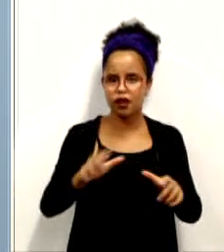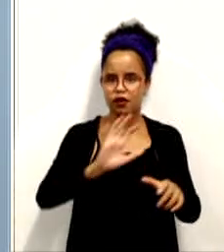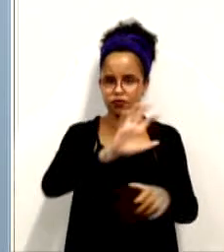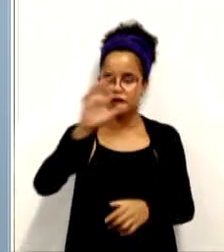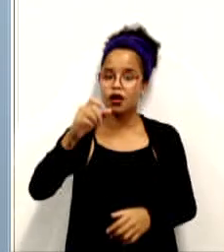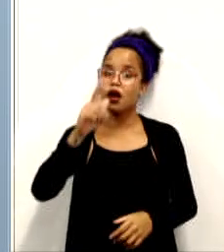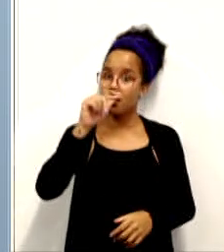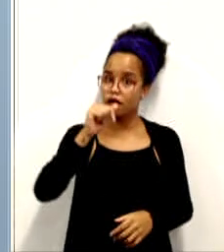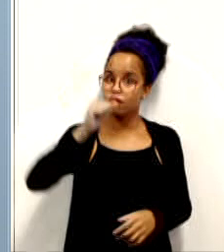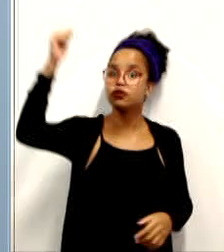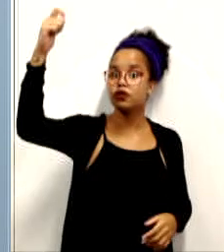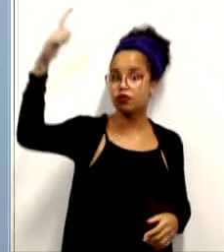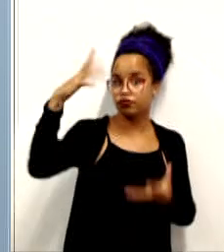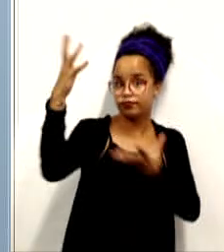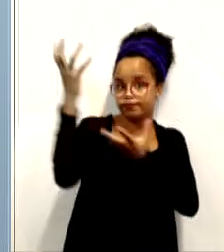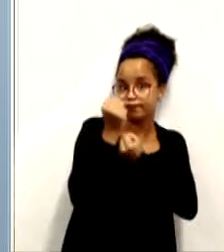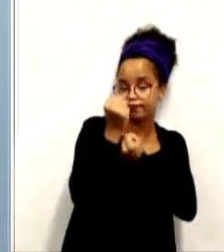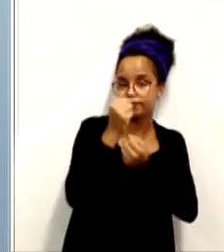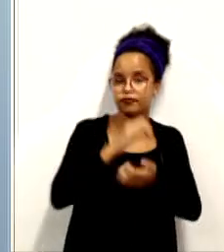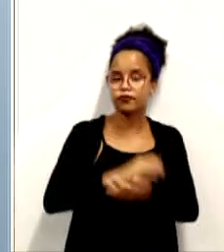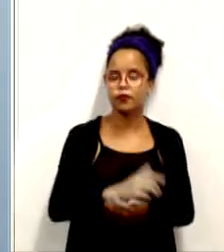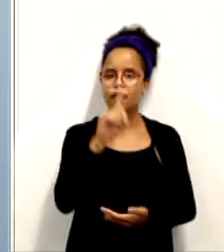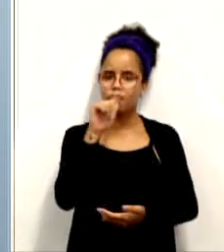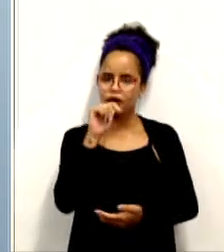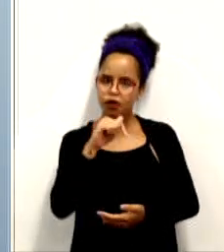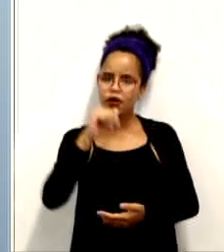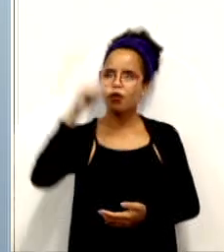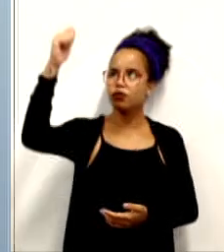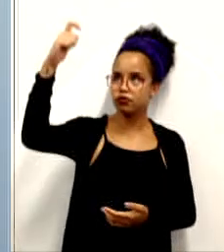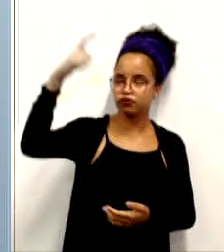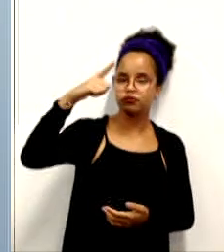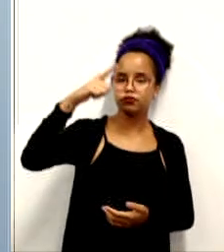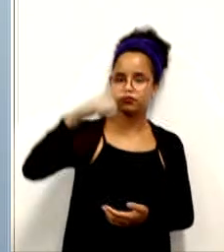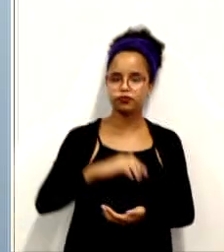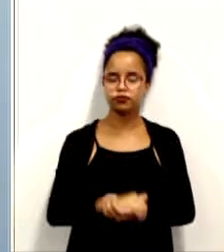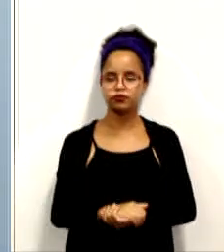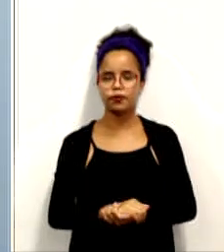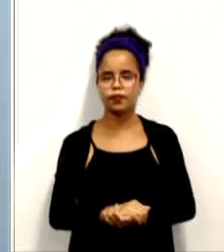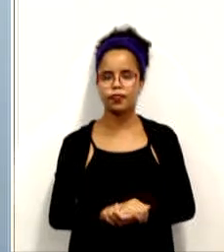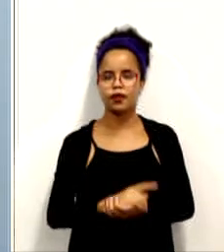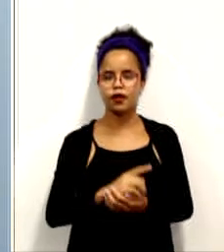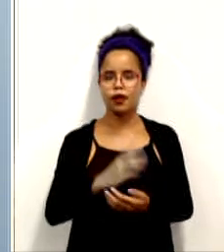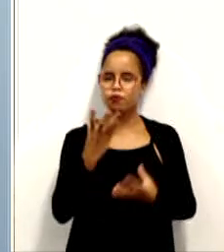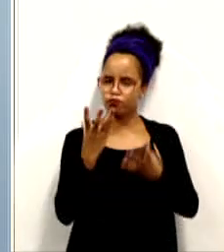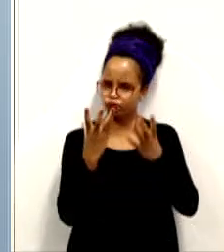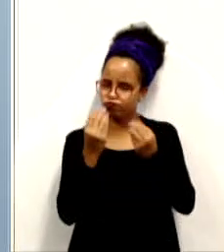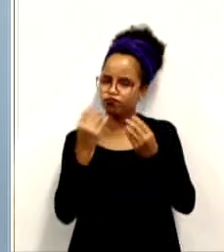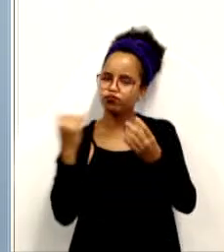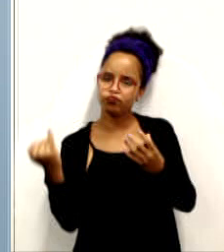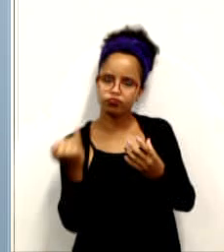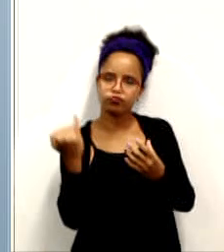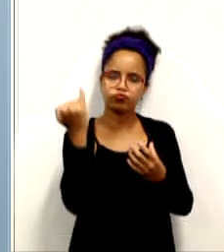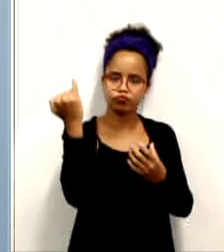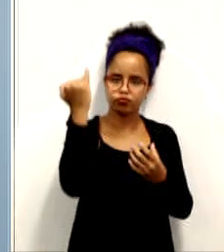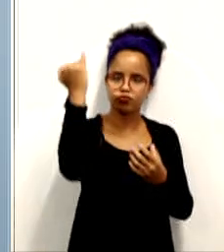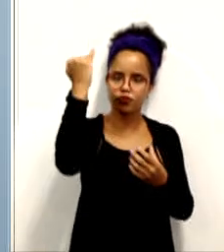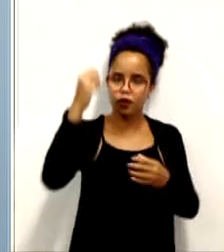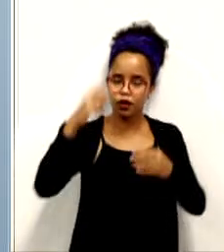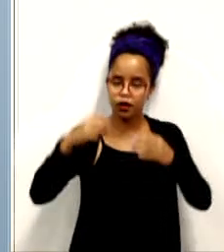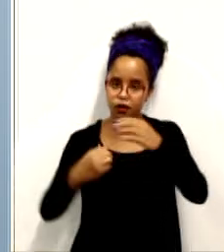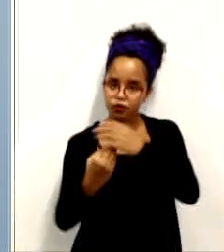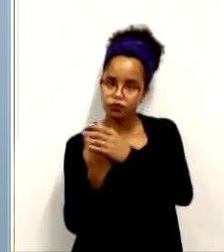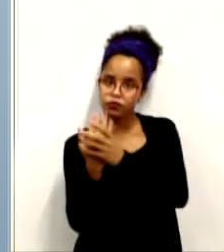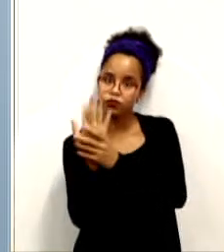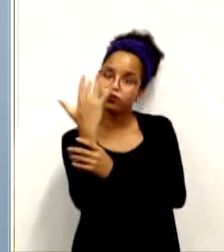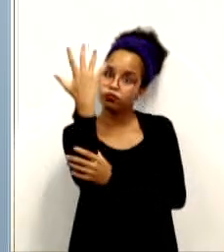Então, a água e a luz são instrumentos importantes para o desenvolvimento das plantas,